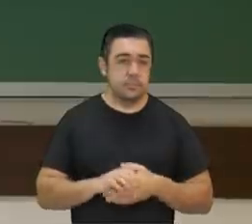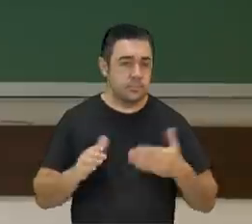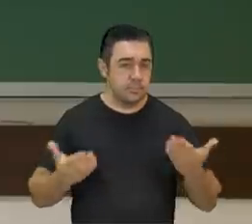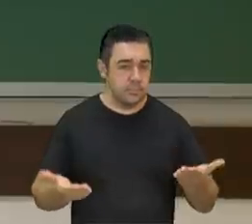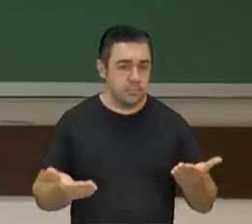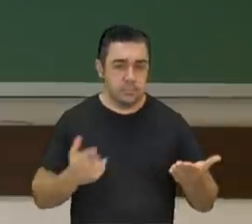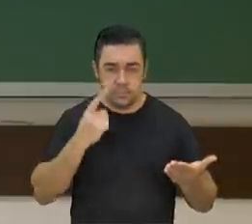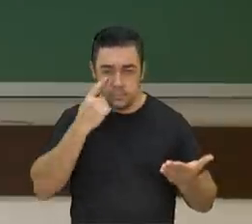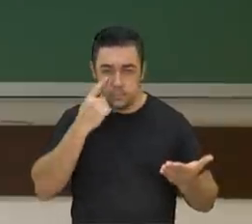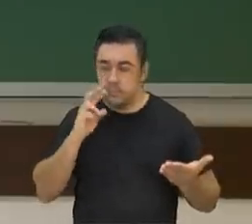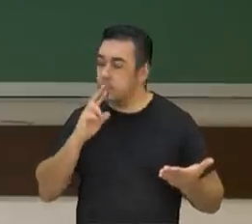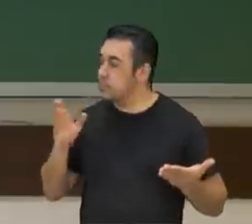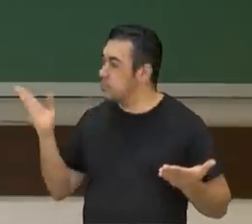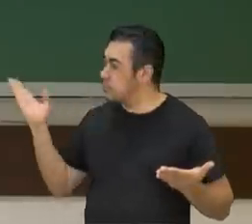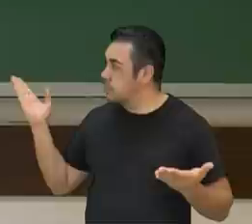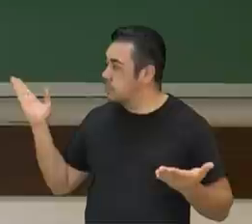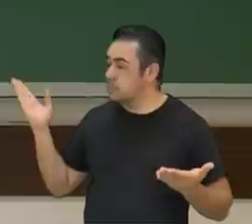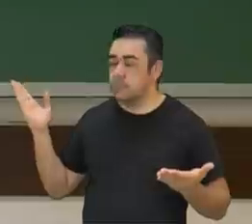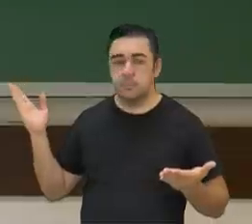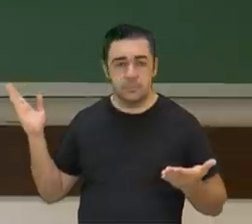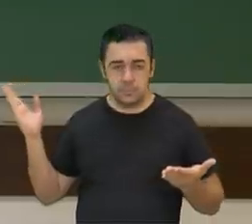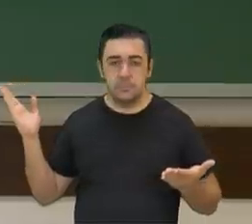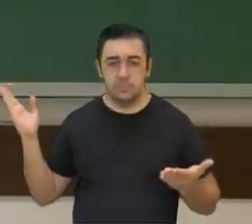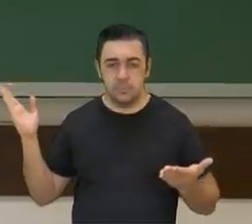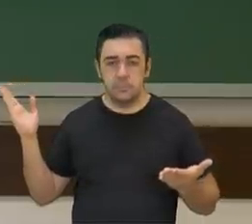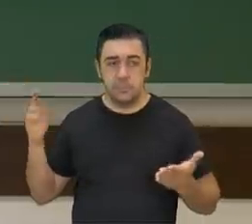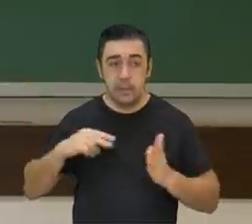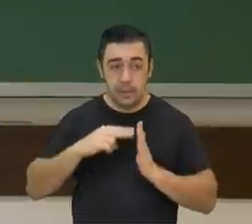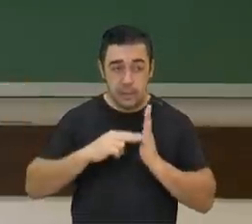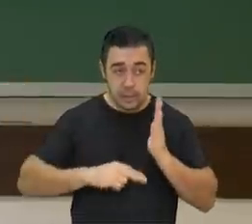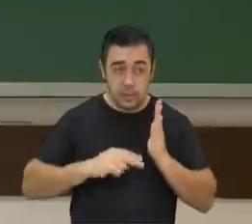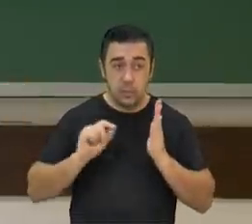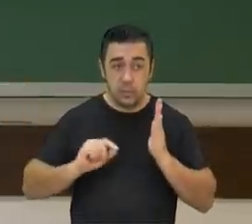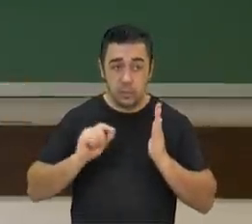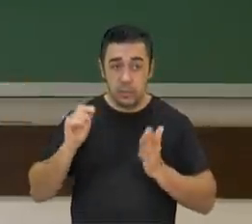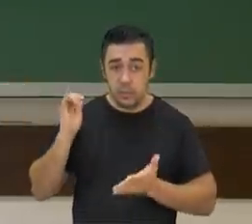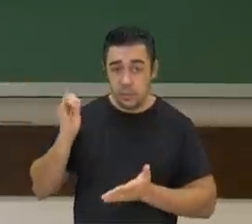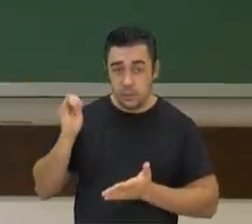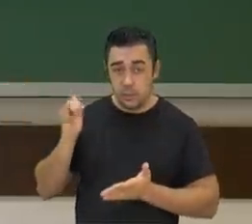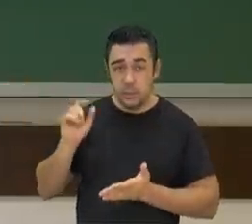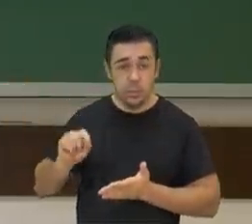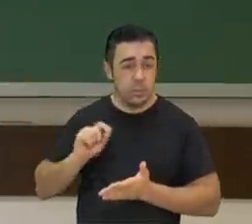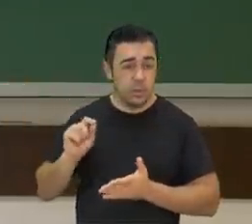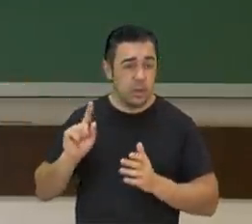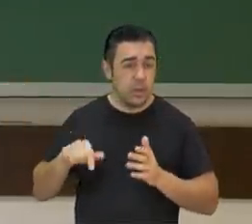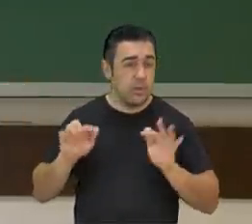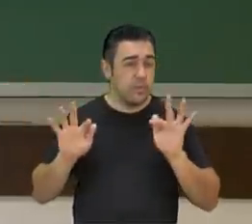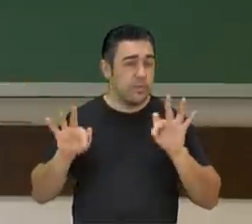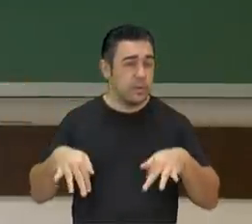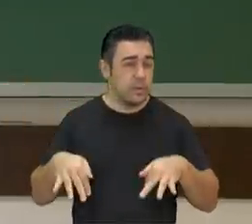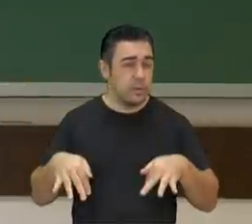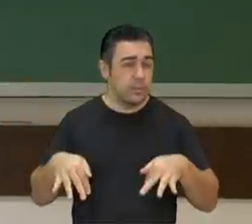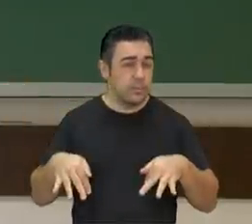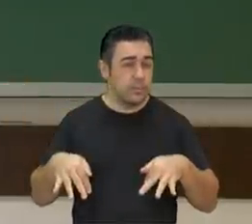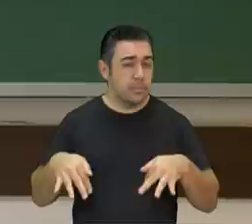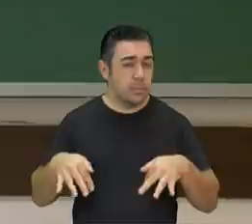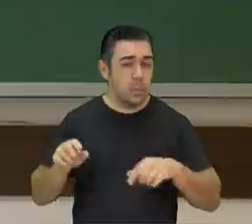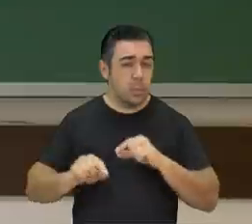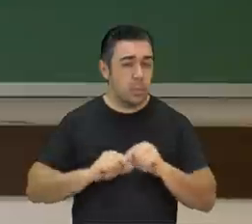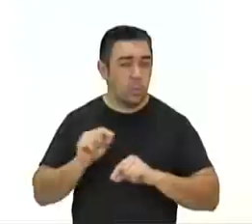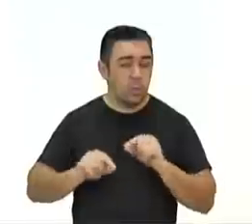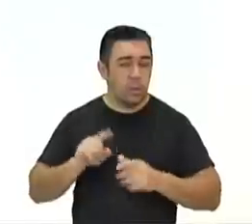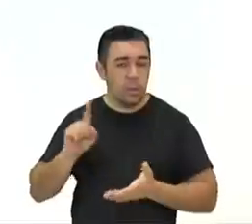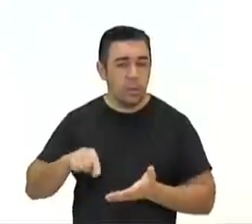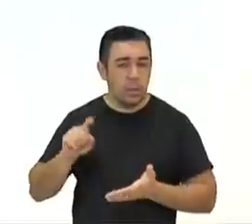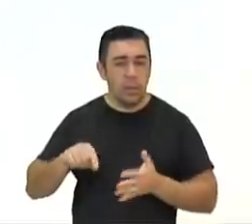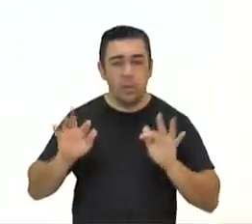Então, galera, verificando, olha lá. Releia os fragmentos do conto e comente sobre o desfecho. O que leva o